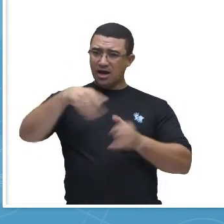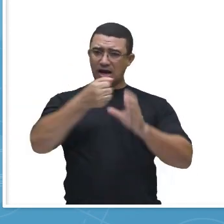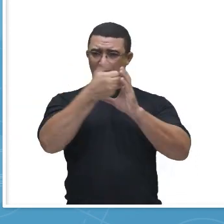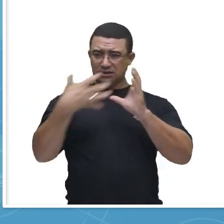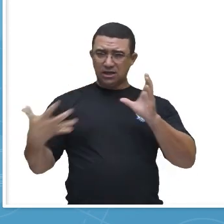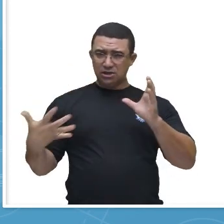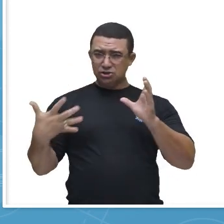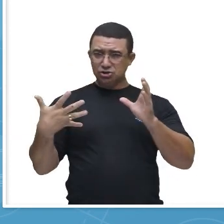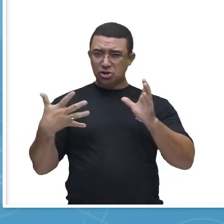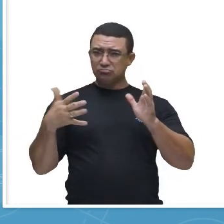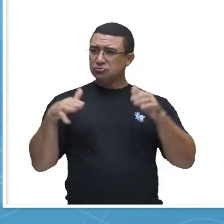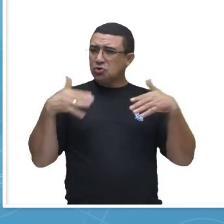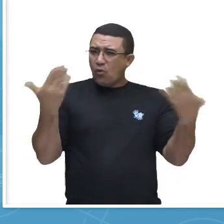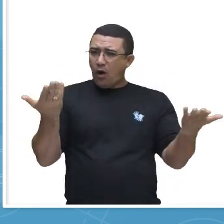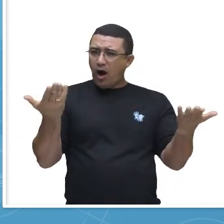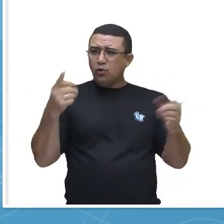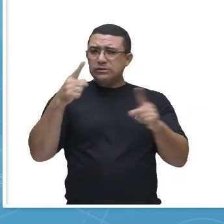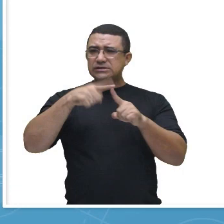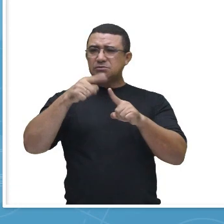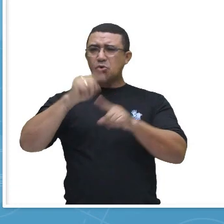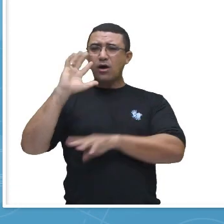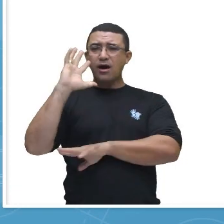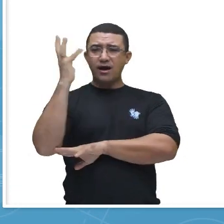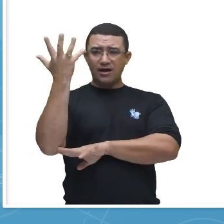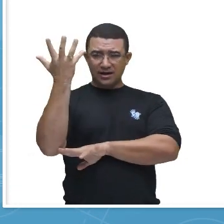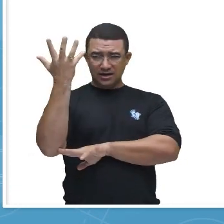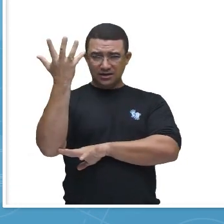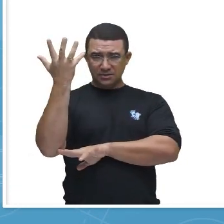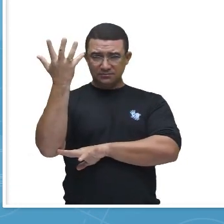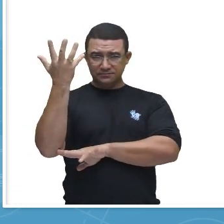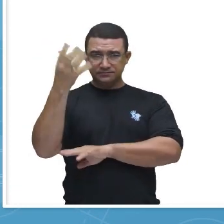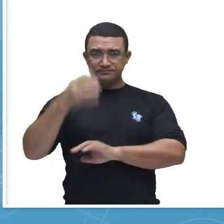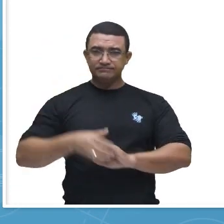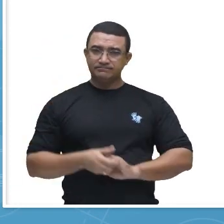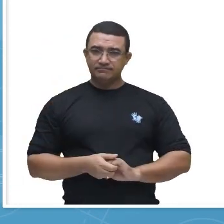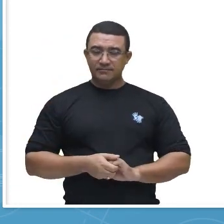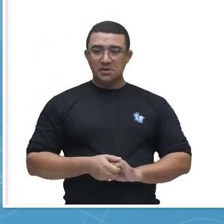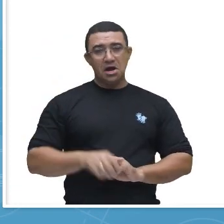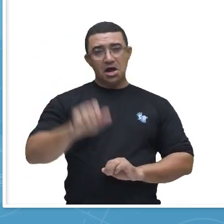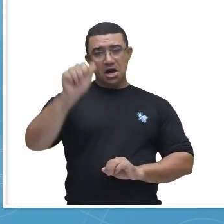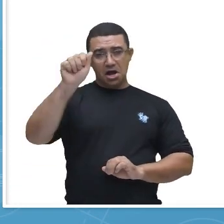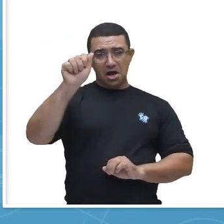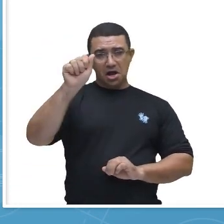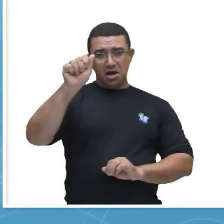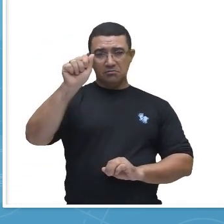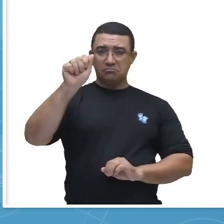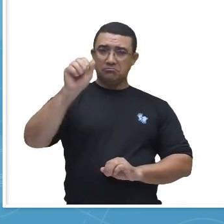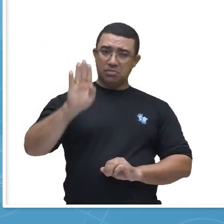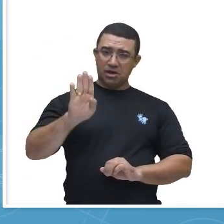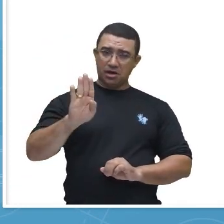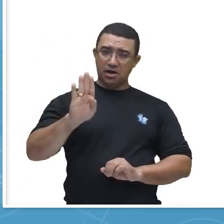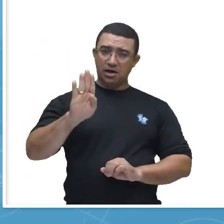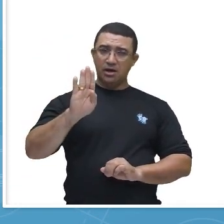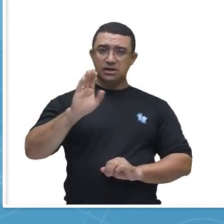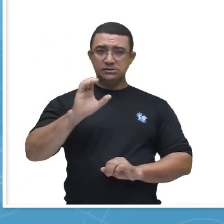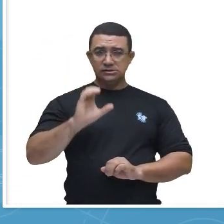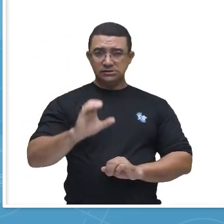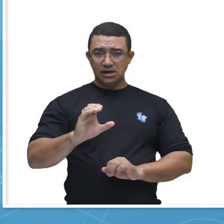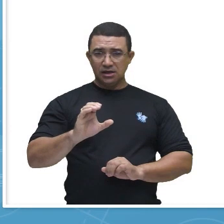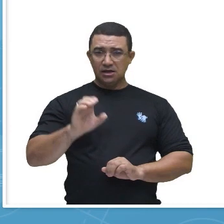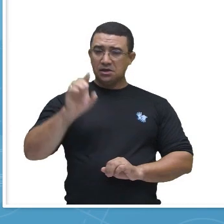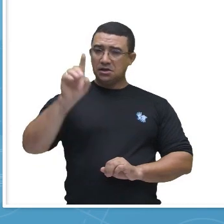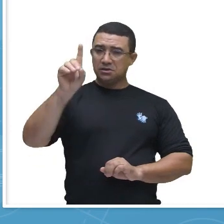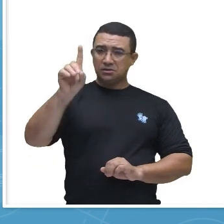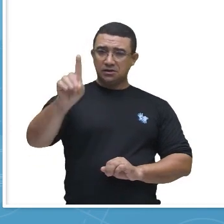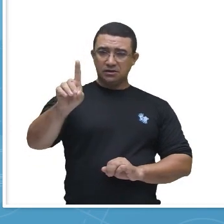características do clima, né? Aí nós temos aí letra A, desértico, letra B, frio de montanha,